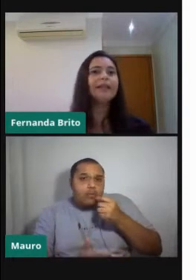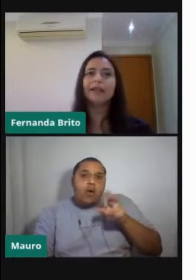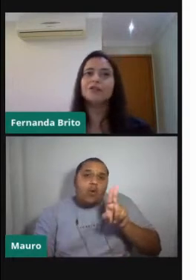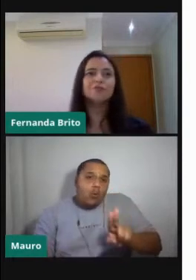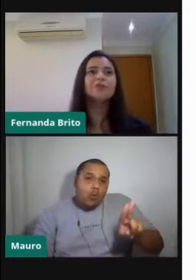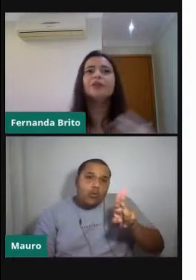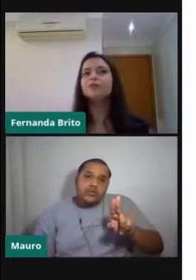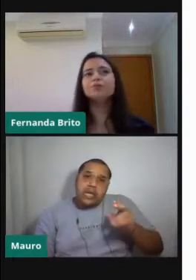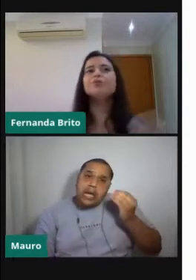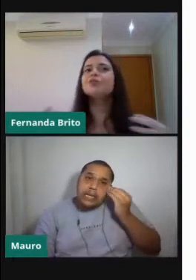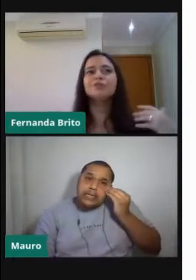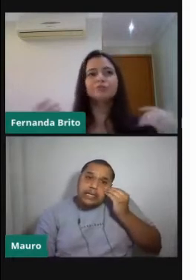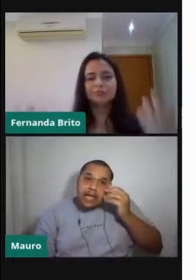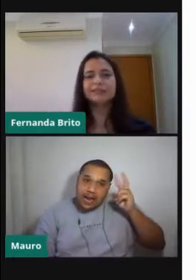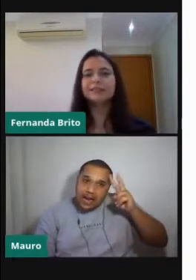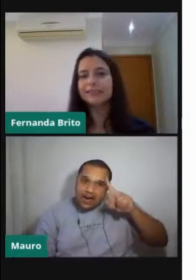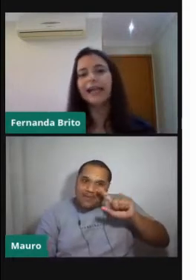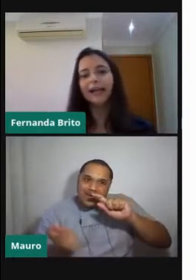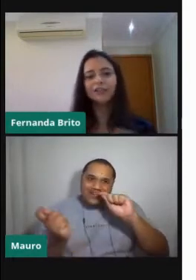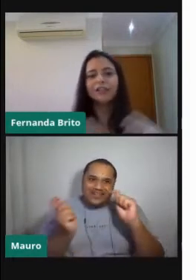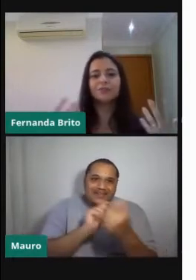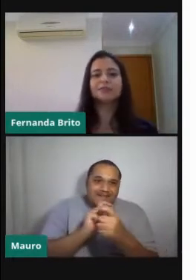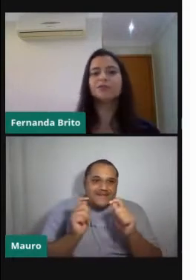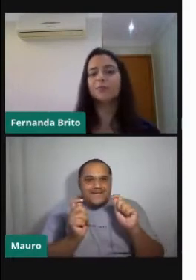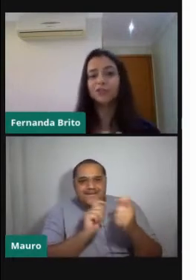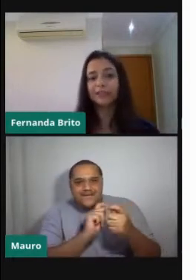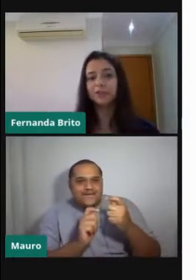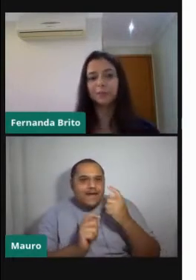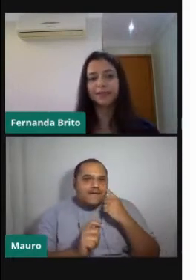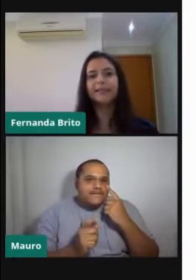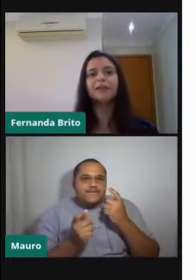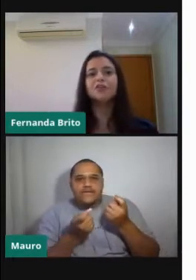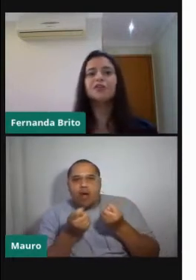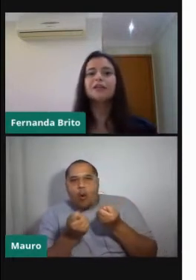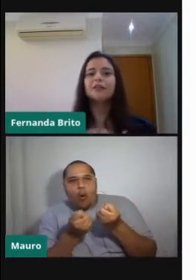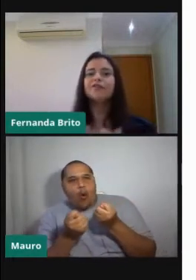tentativa do manejo dos sinais, né, dos sintomas